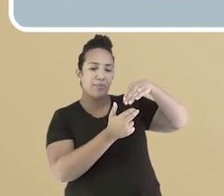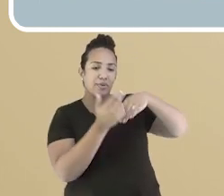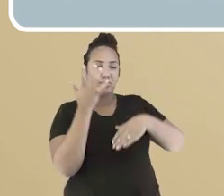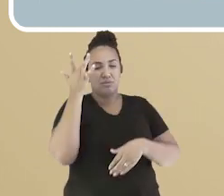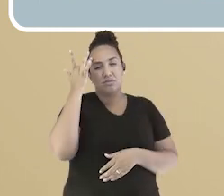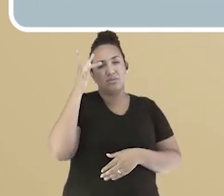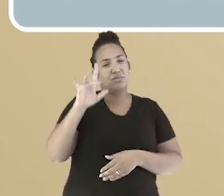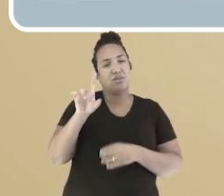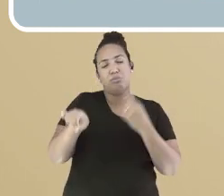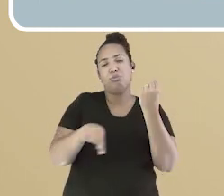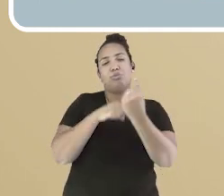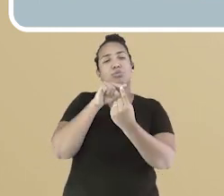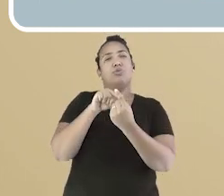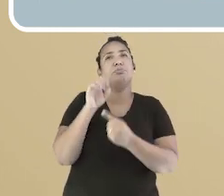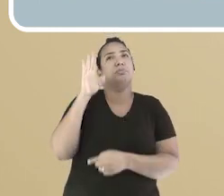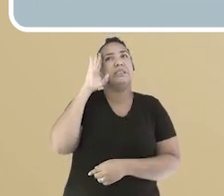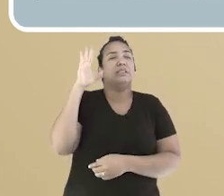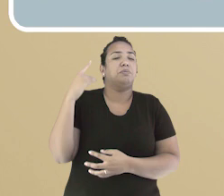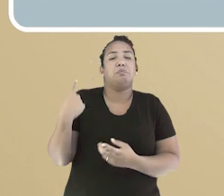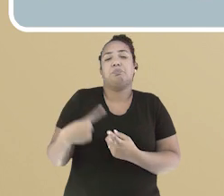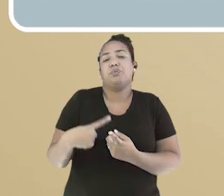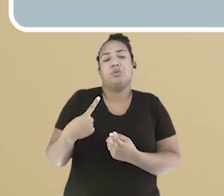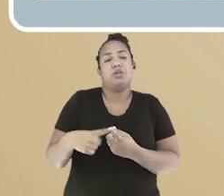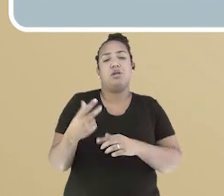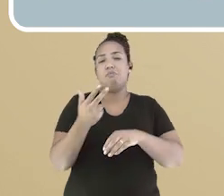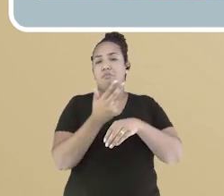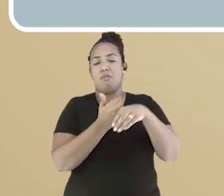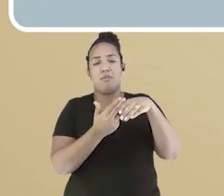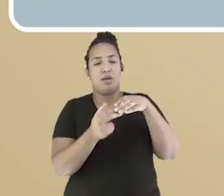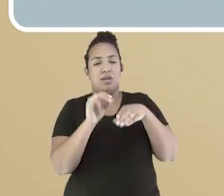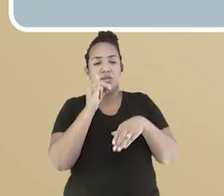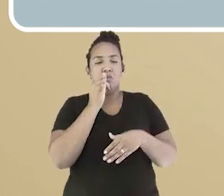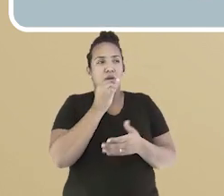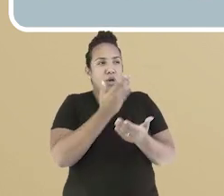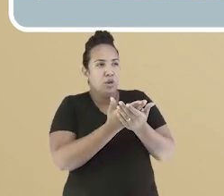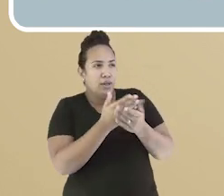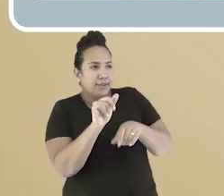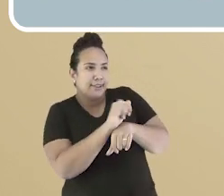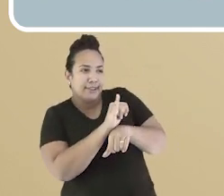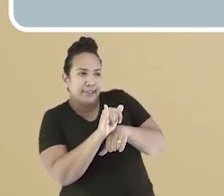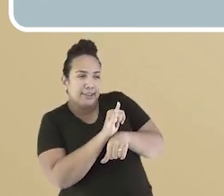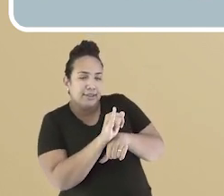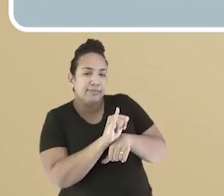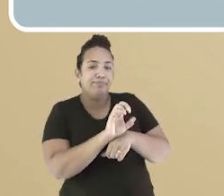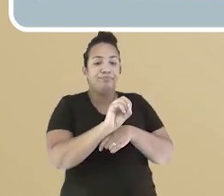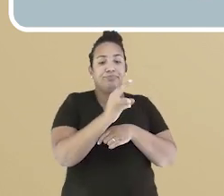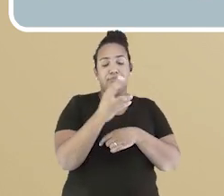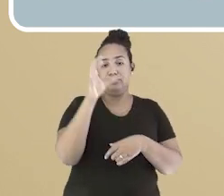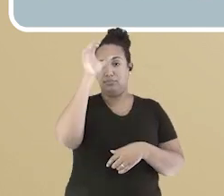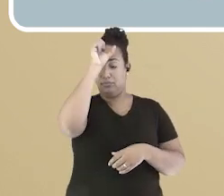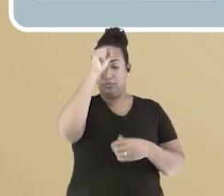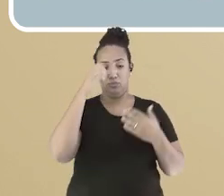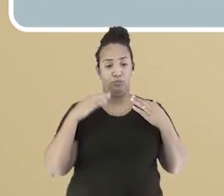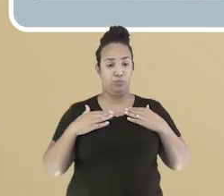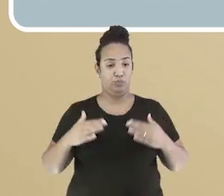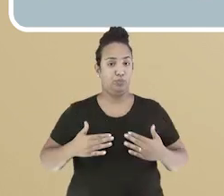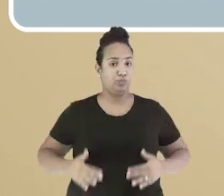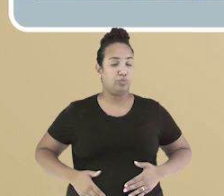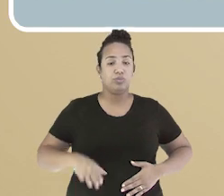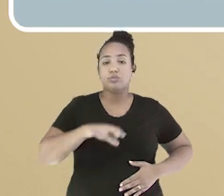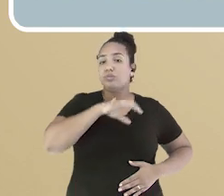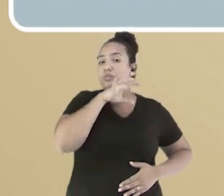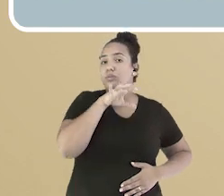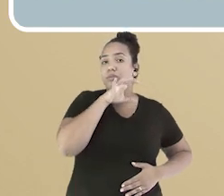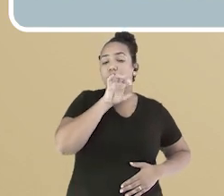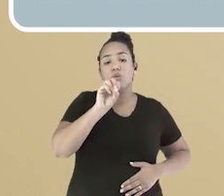sabe ao certo qual era o objetivo principal desses desenhos, se era para estudar a forma de caçar, para aprender sobre o corpo do animal ou